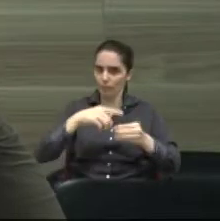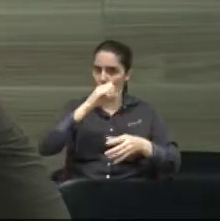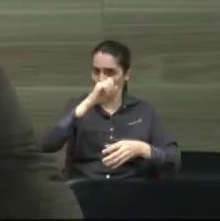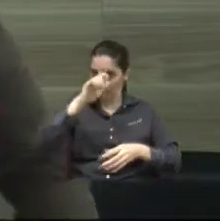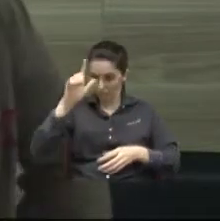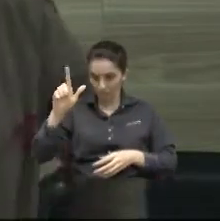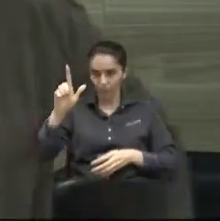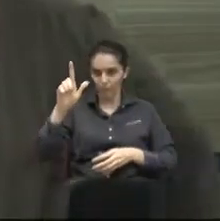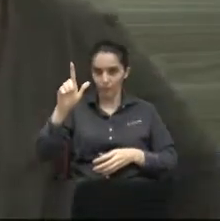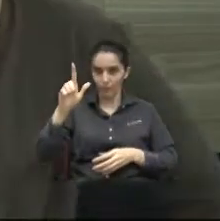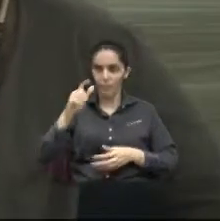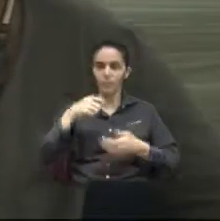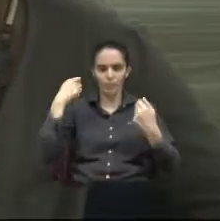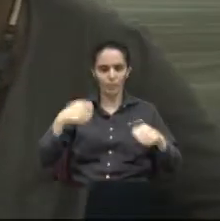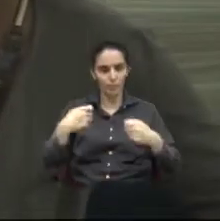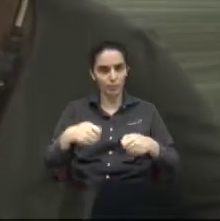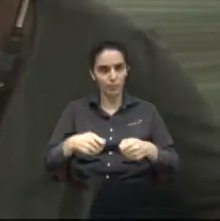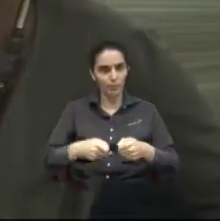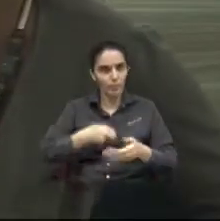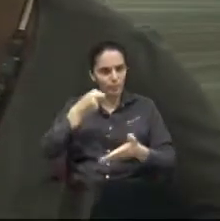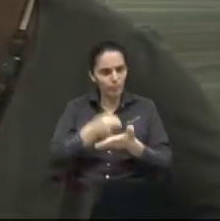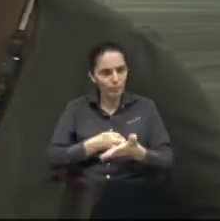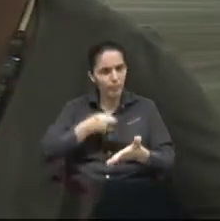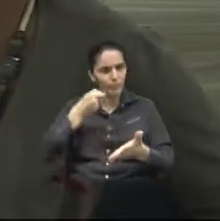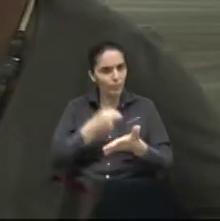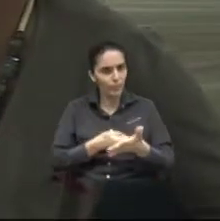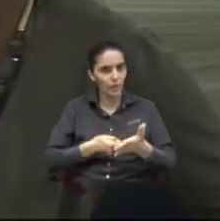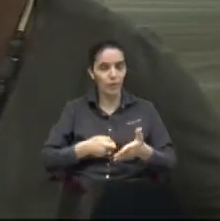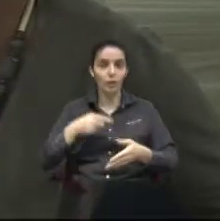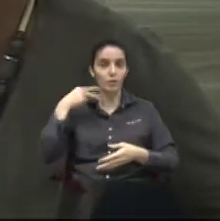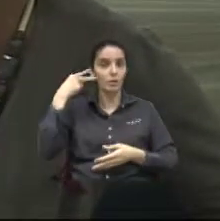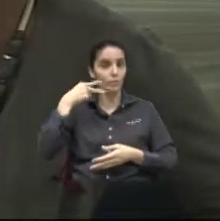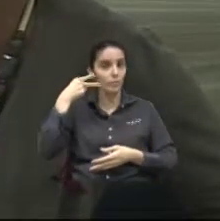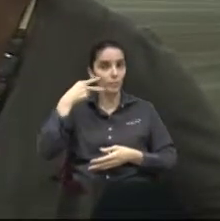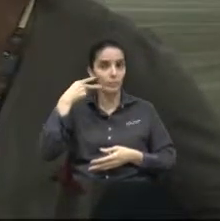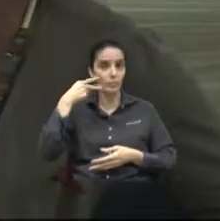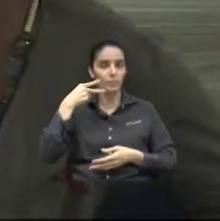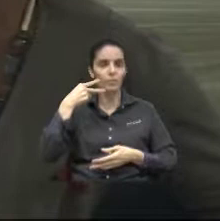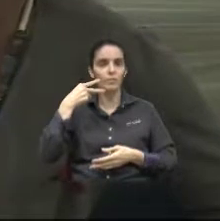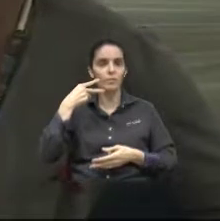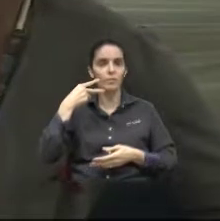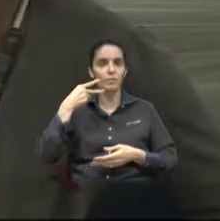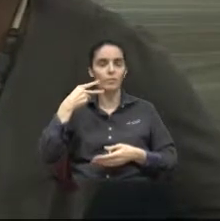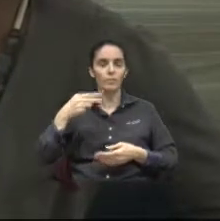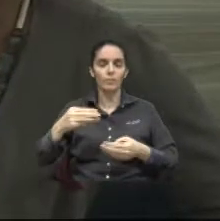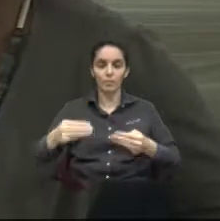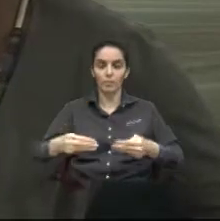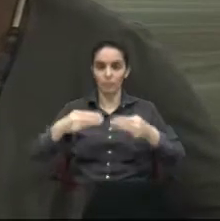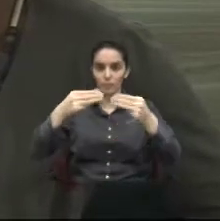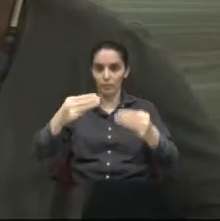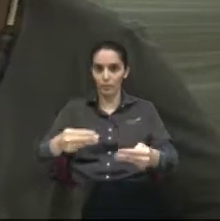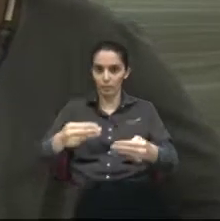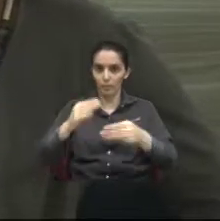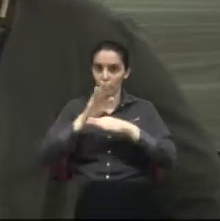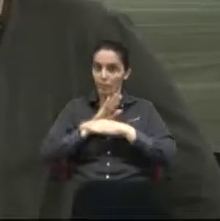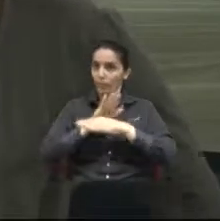Limeira. Os vereadores que quiserem dar o apoio a